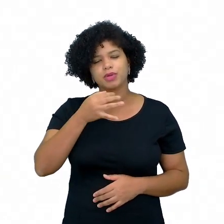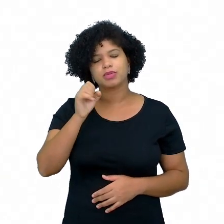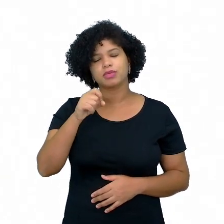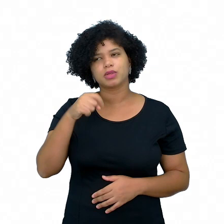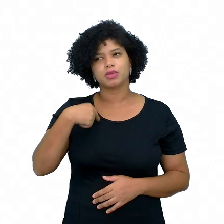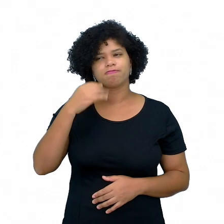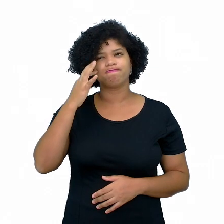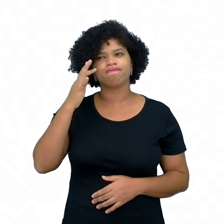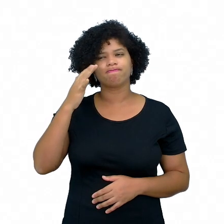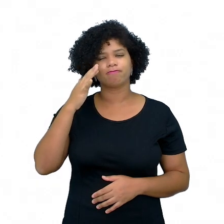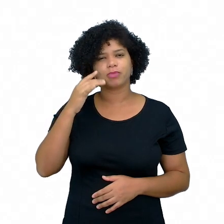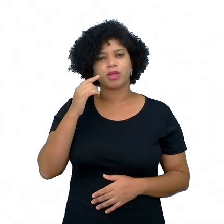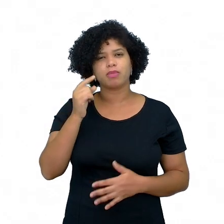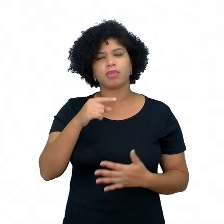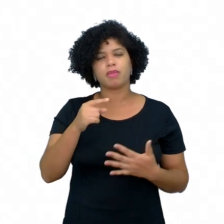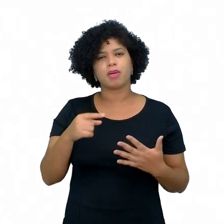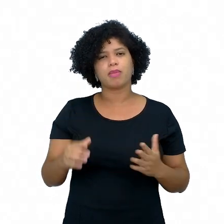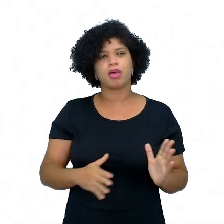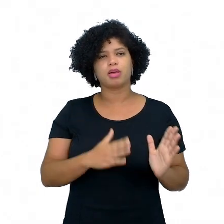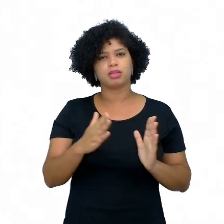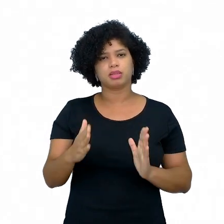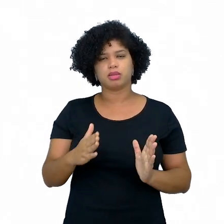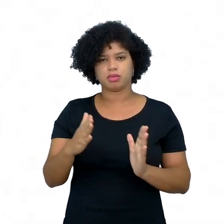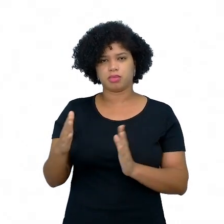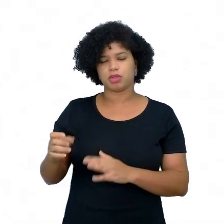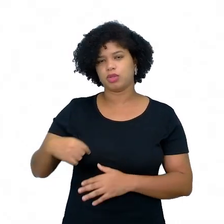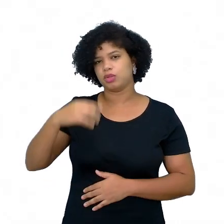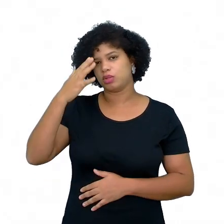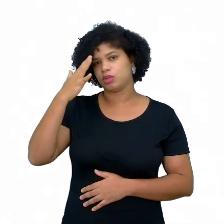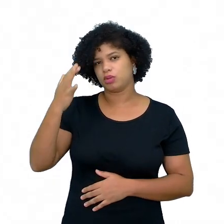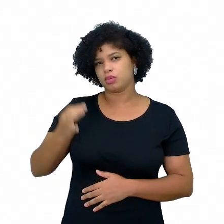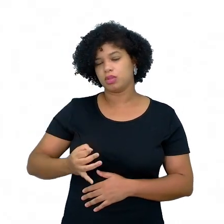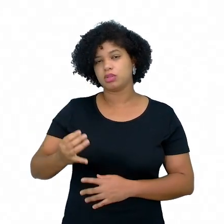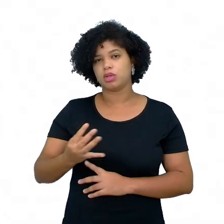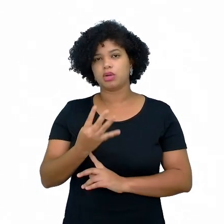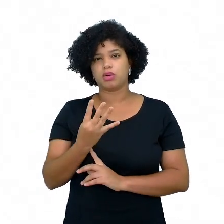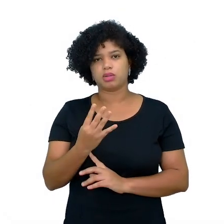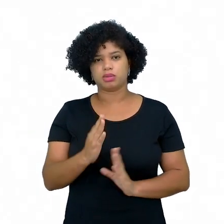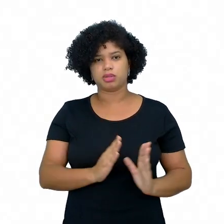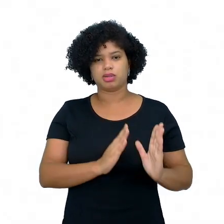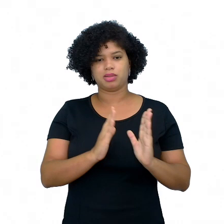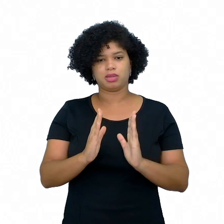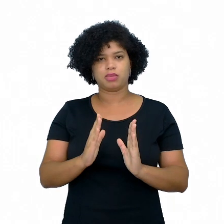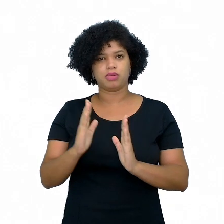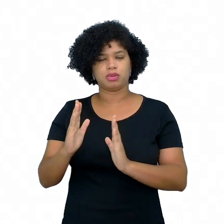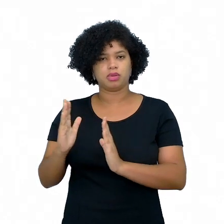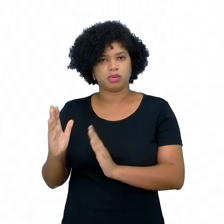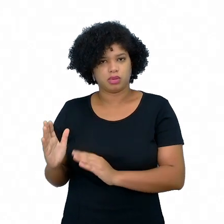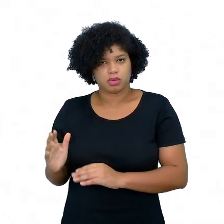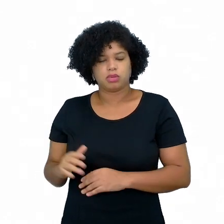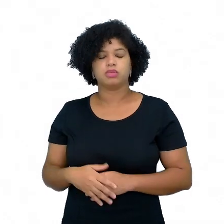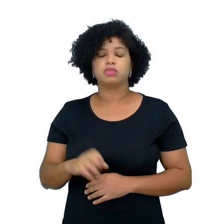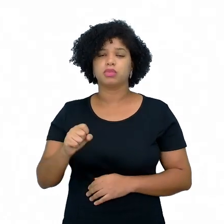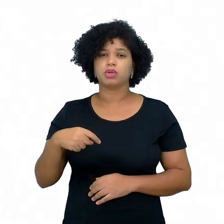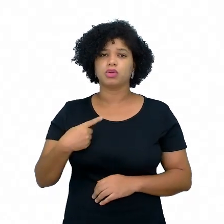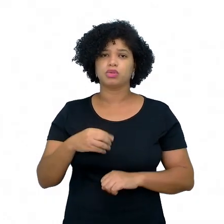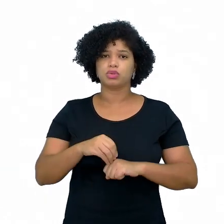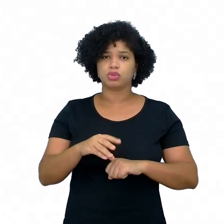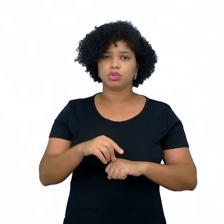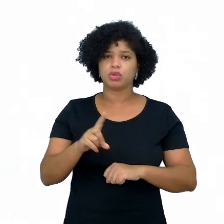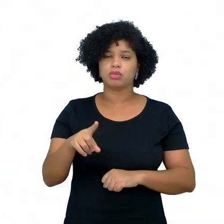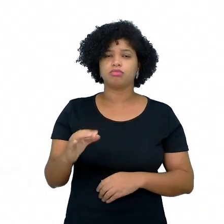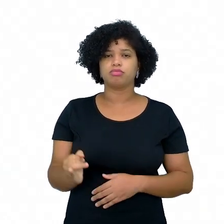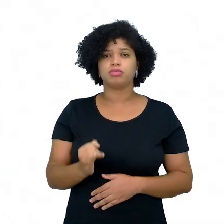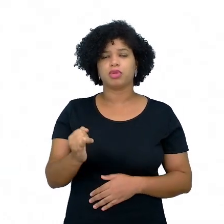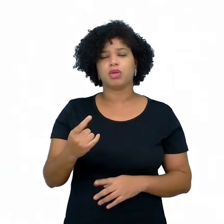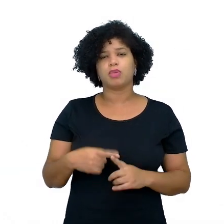mente todas essas etapas. Entendemos que essas 4 etapas aqui sugeridas são importantes, sendo